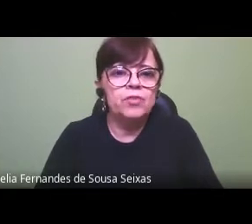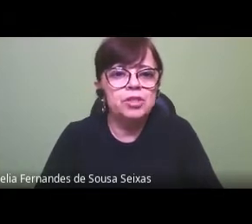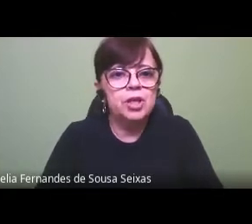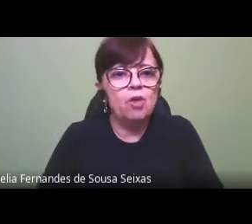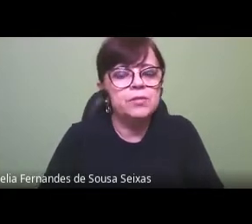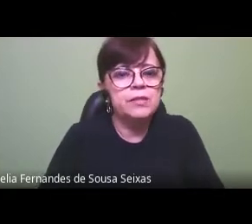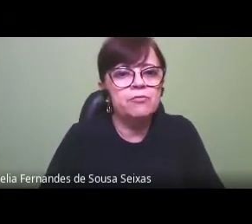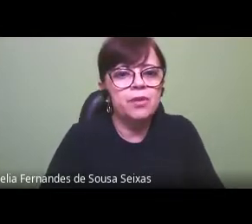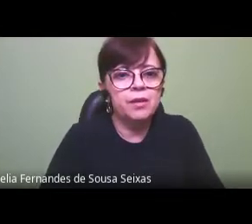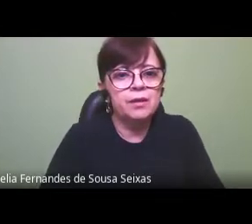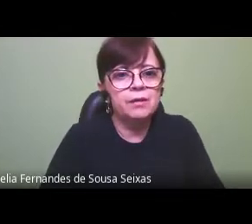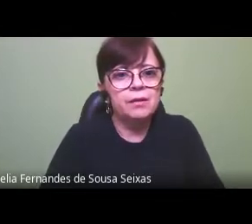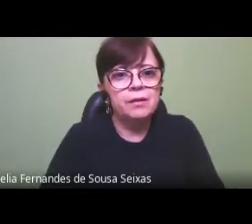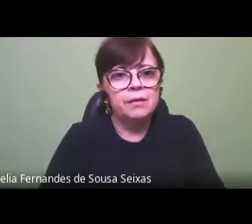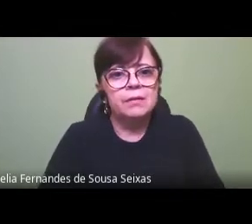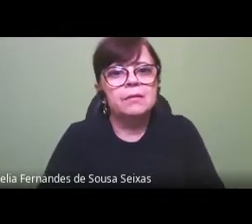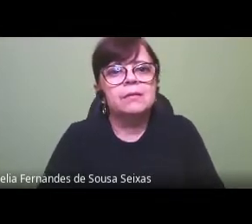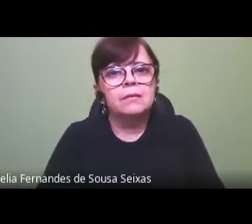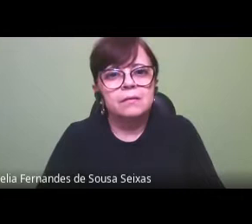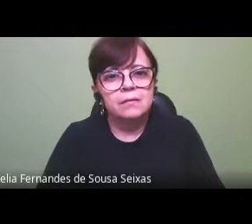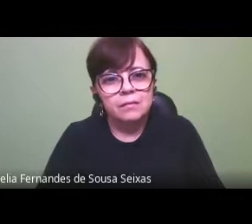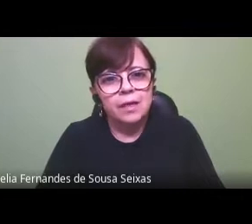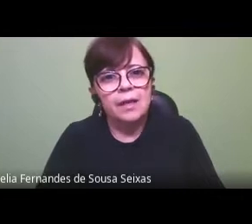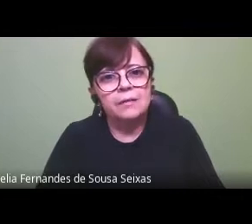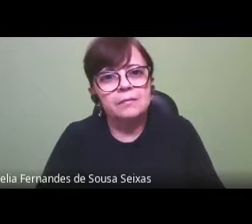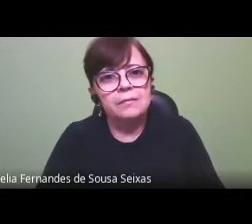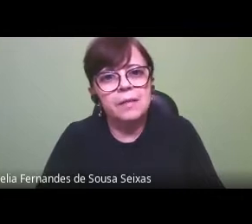Horizontal ou vertical. Você vê